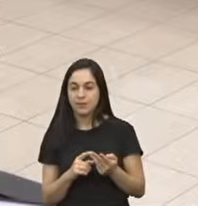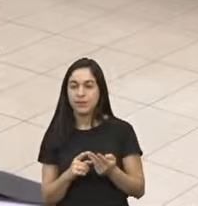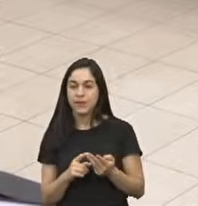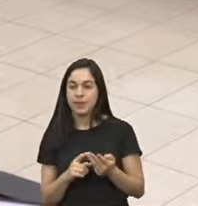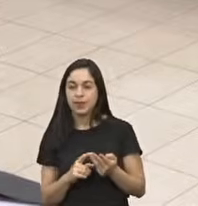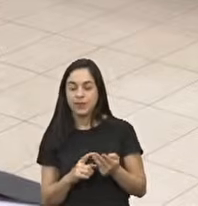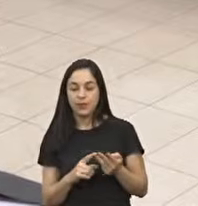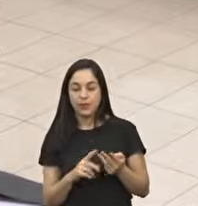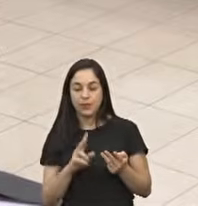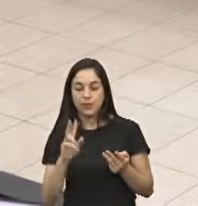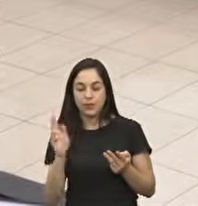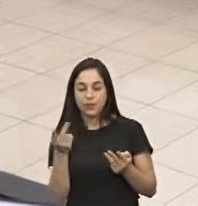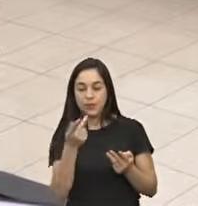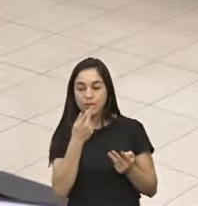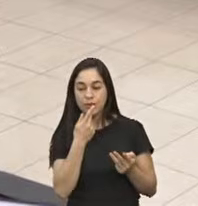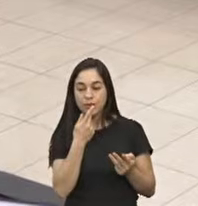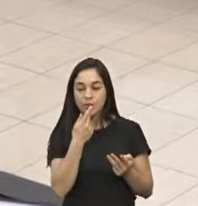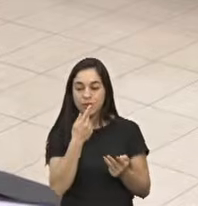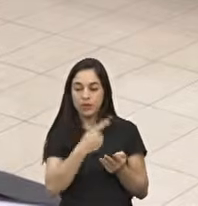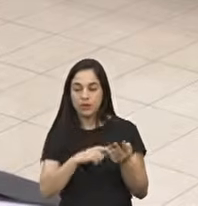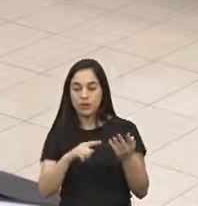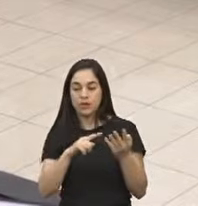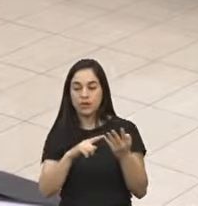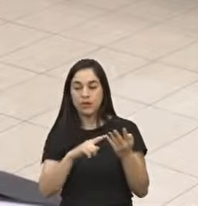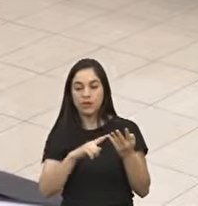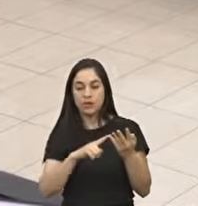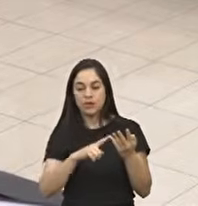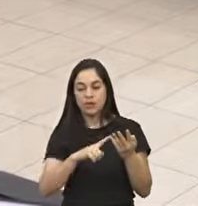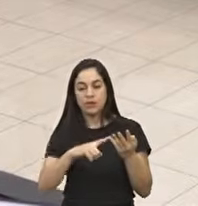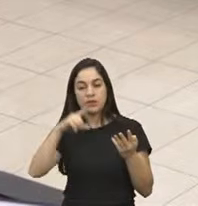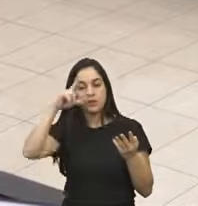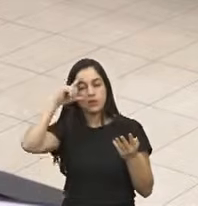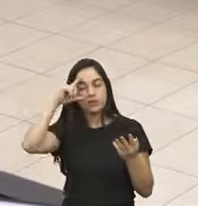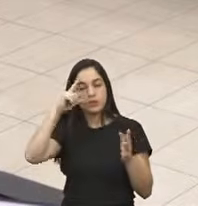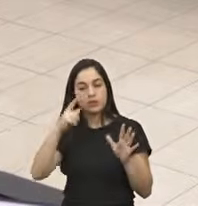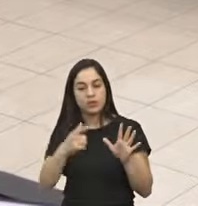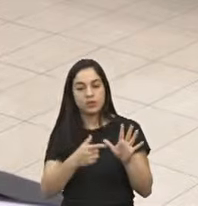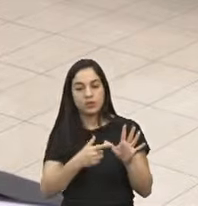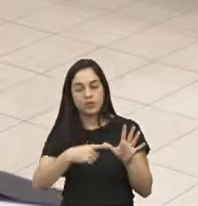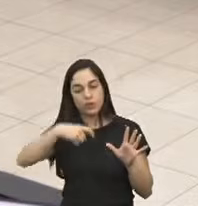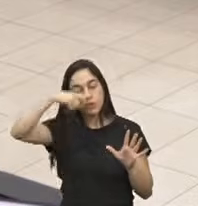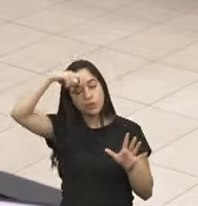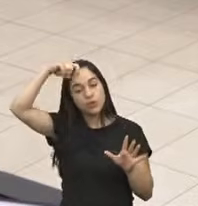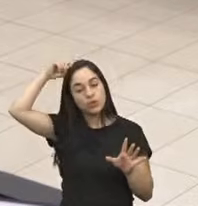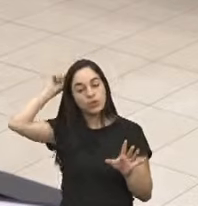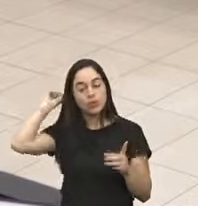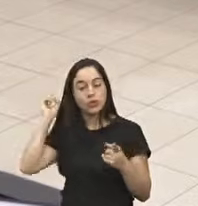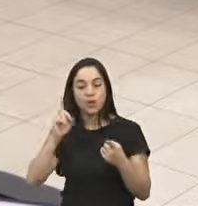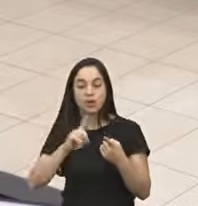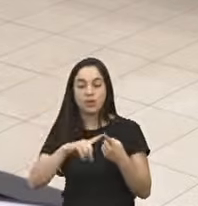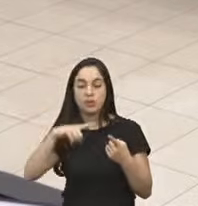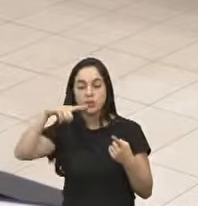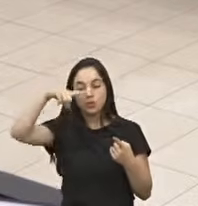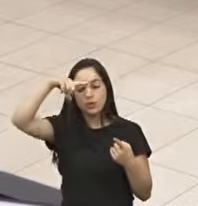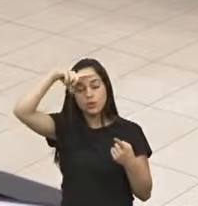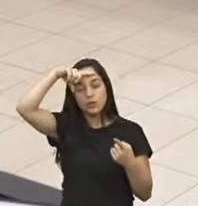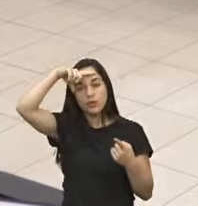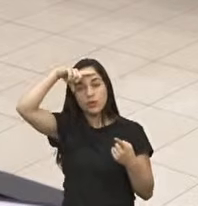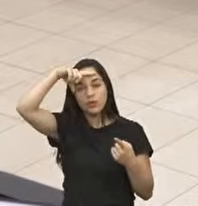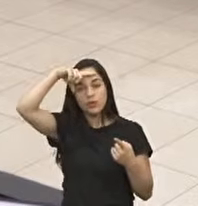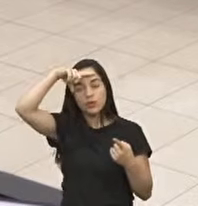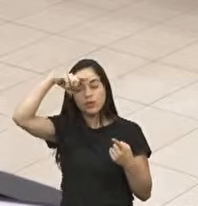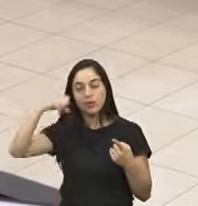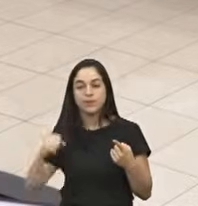Como vota Hernani Barreto? Como vota Jean Araújo? Como vota Joex Almeida? Como vota Luiz Flávio, Flavinho?